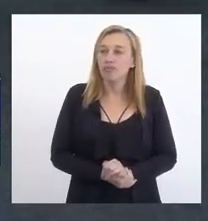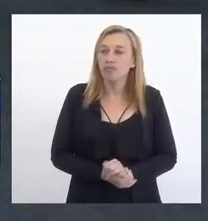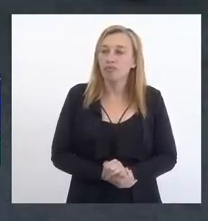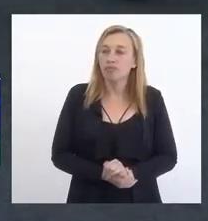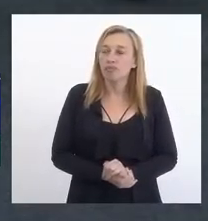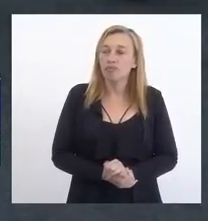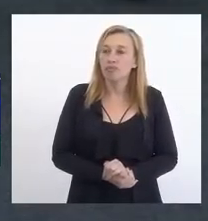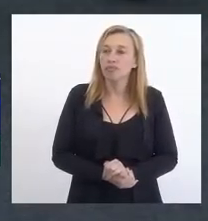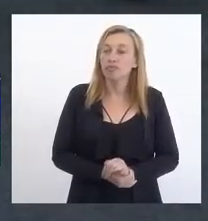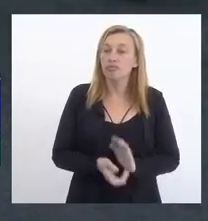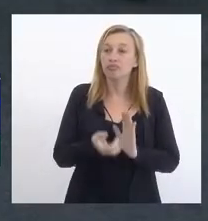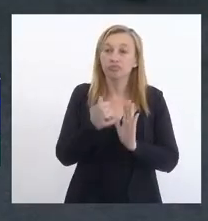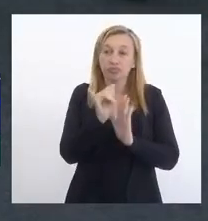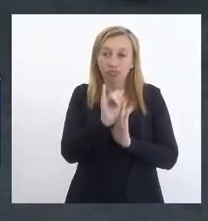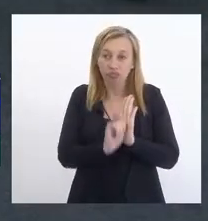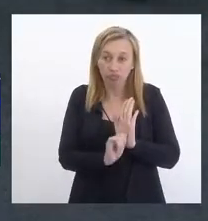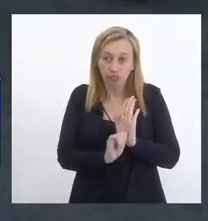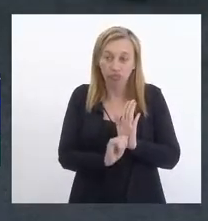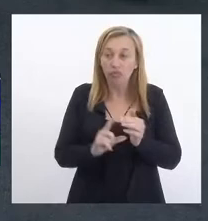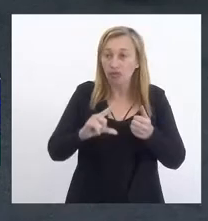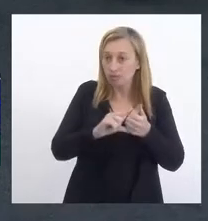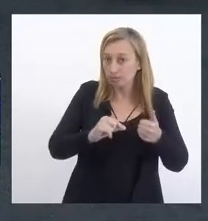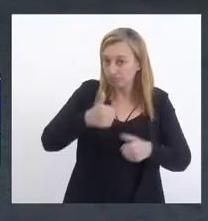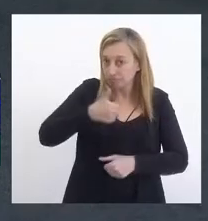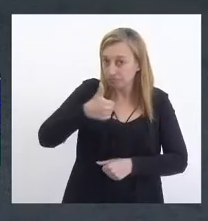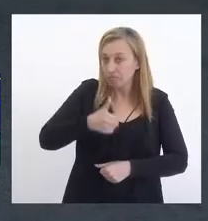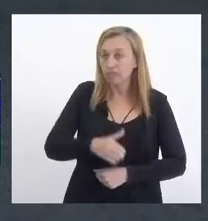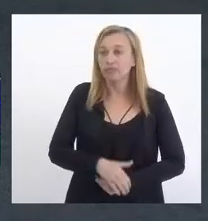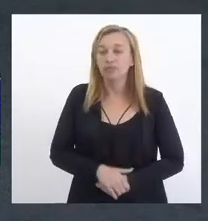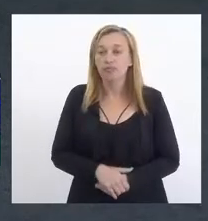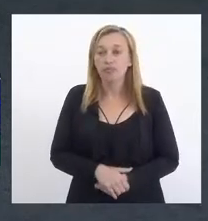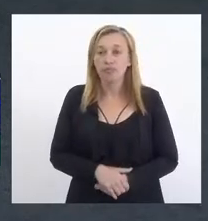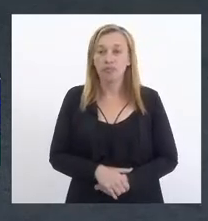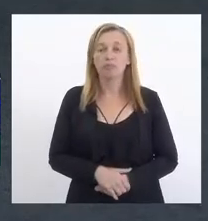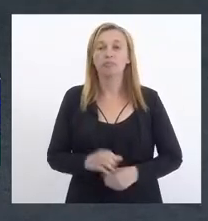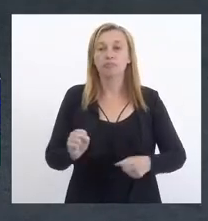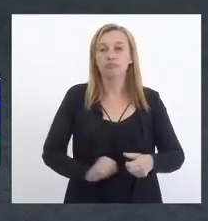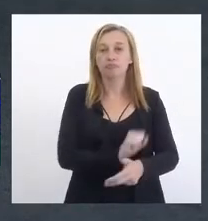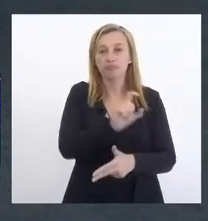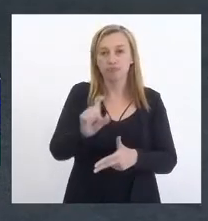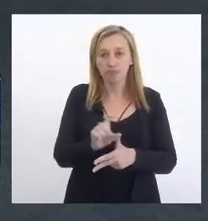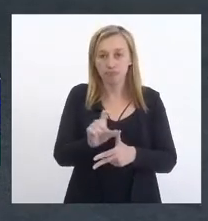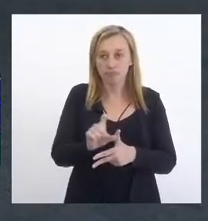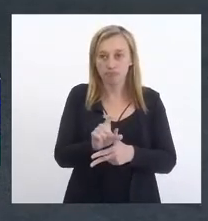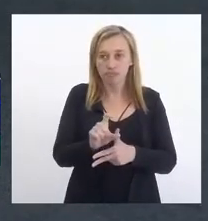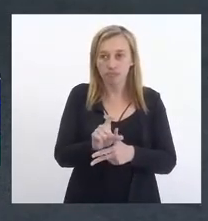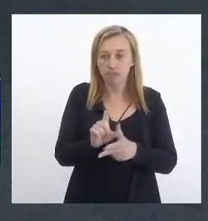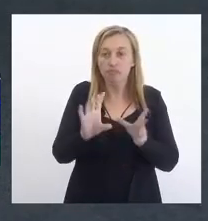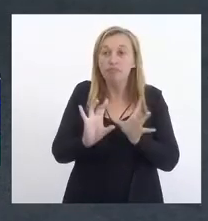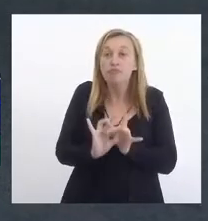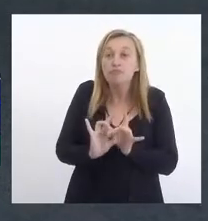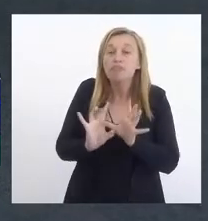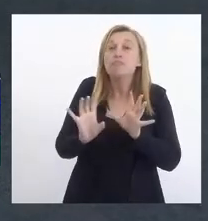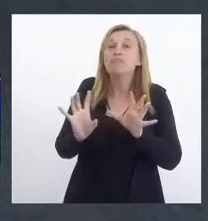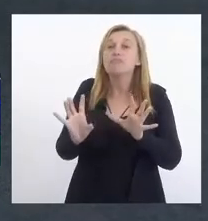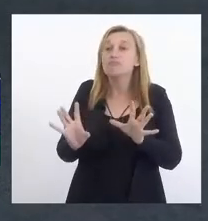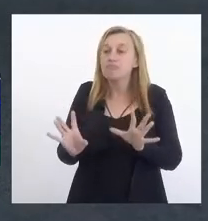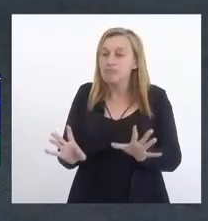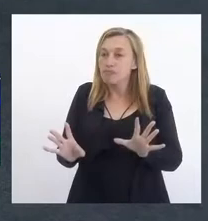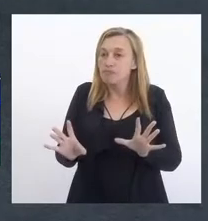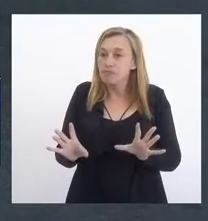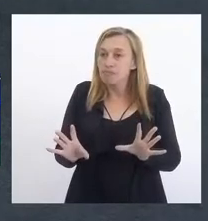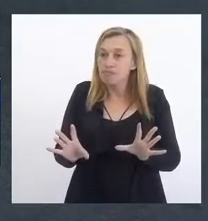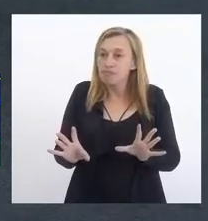com a seguinte redação, artigo 1º, fica o Poder Executivo autorizado